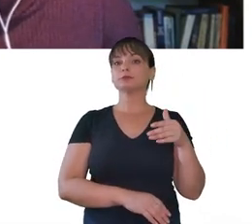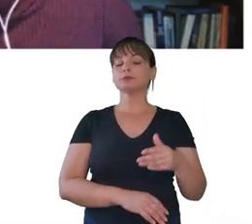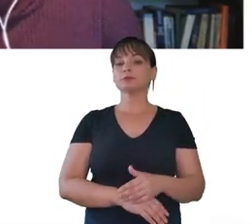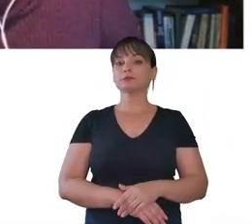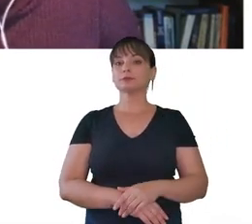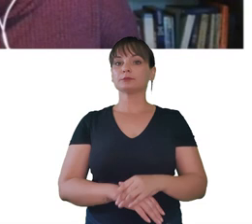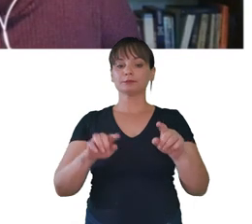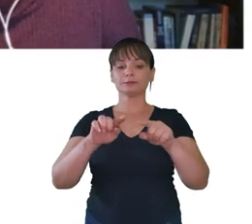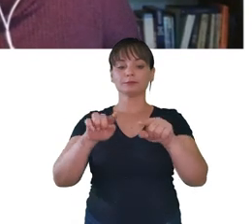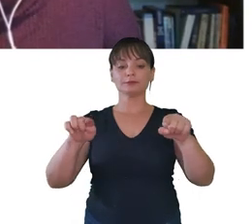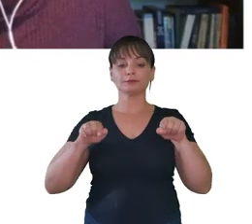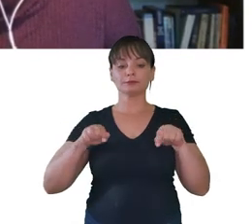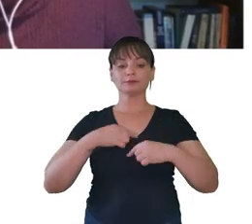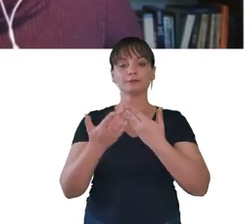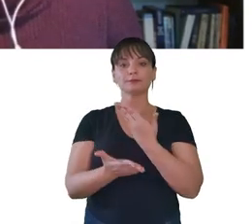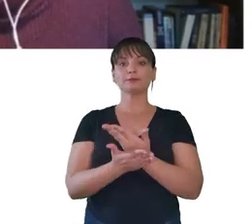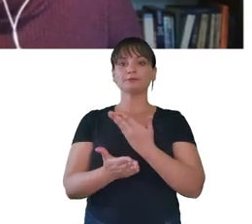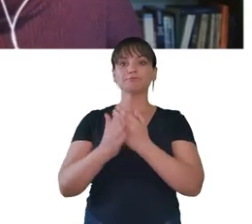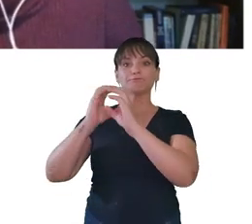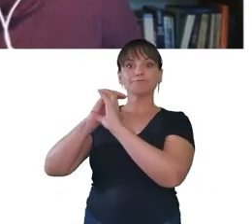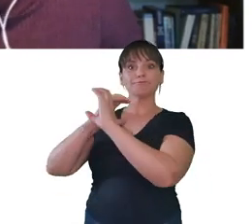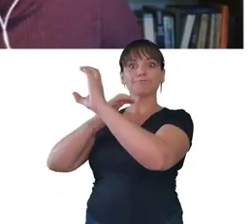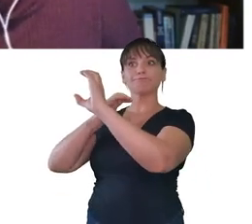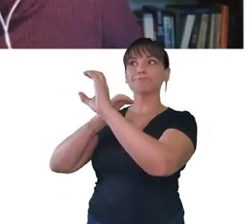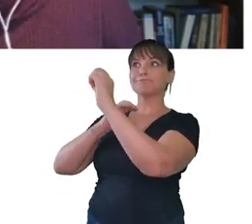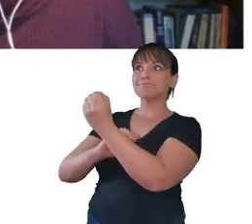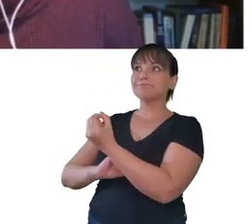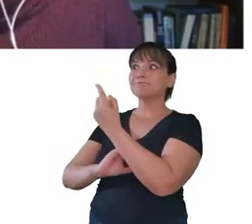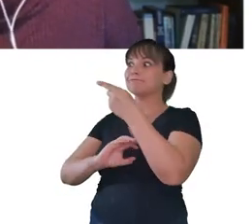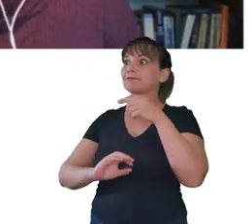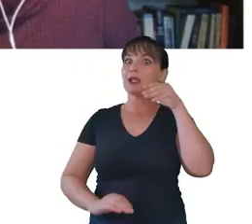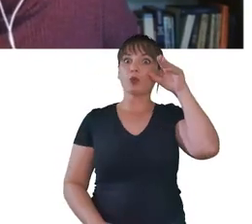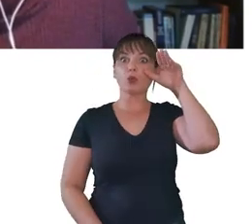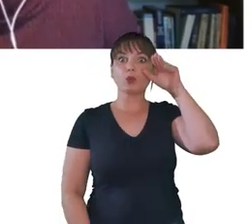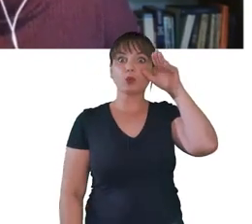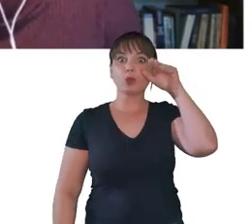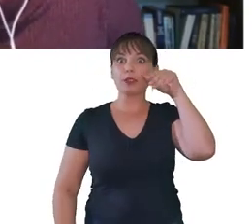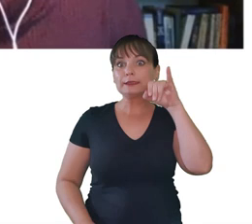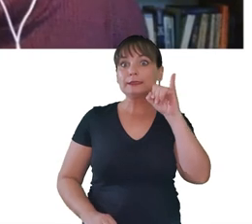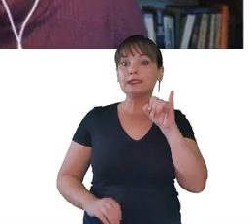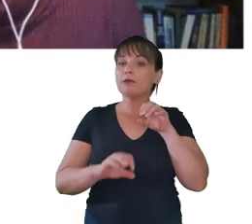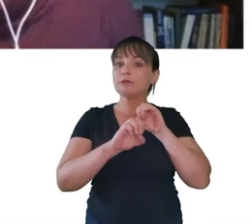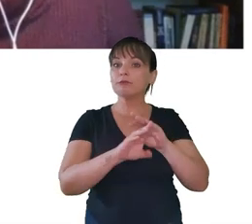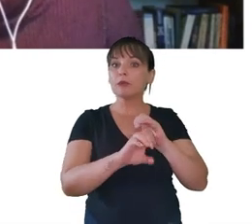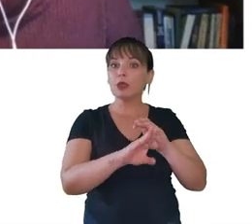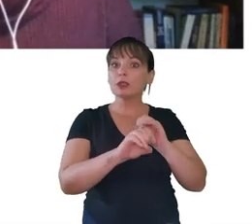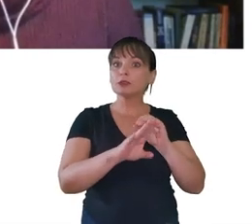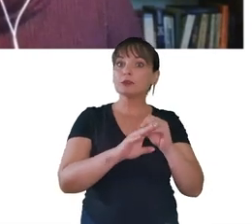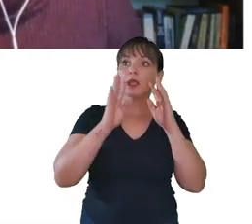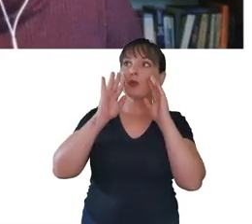Na sala de aula, a astronomia ela desperta muita curiosidade se ela for ensinada de uma forma muito relacionada com a